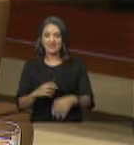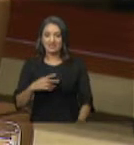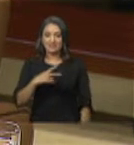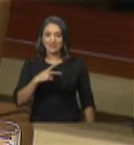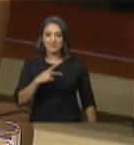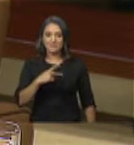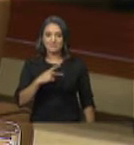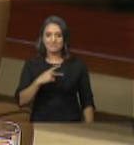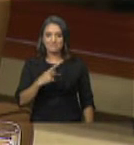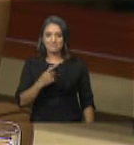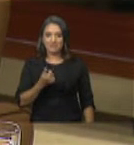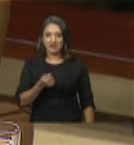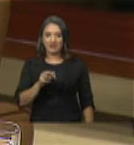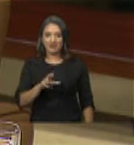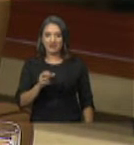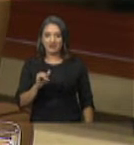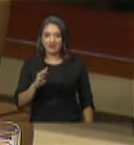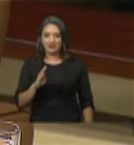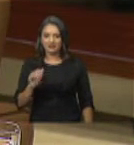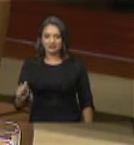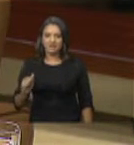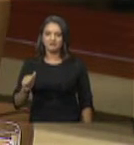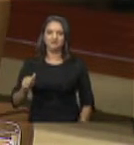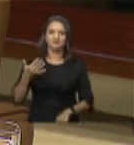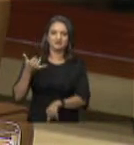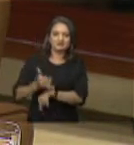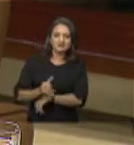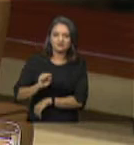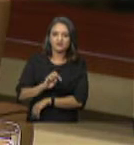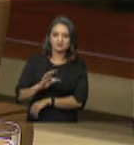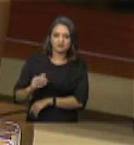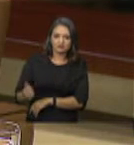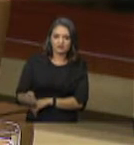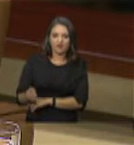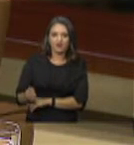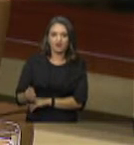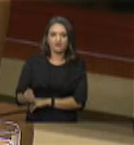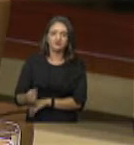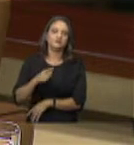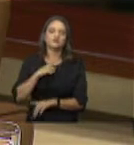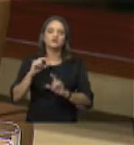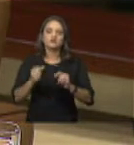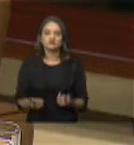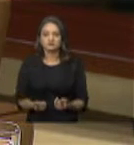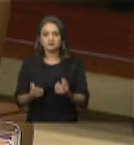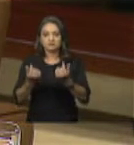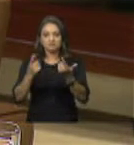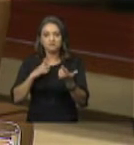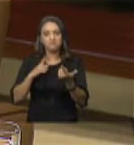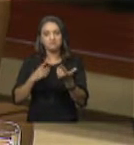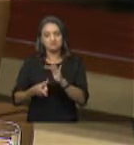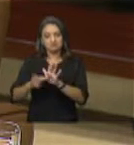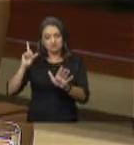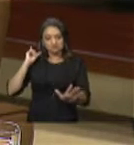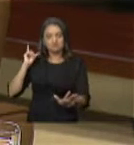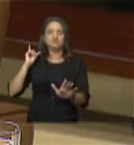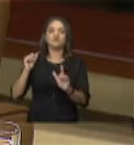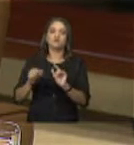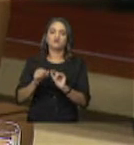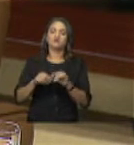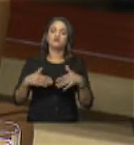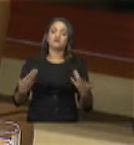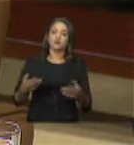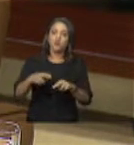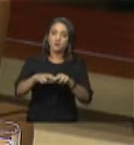metais S.A anexou documentos onde constamos valores por ela aplicados em overnight por essa